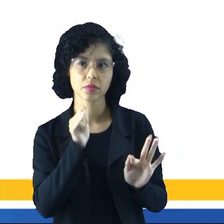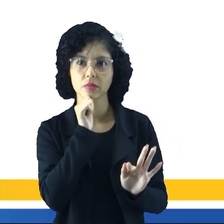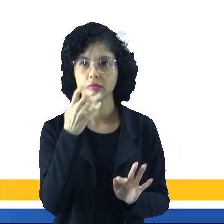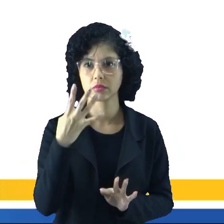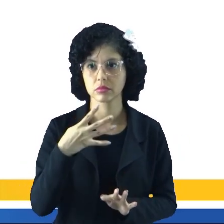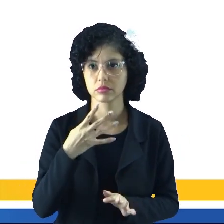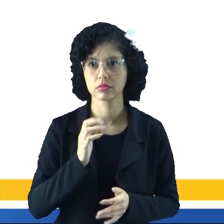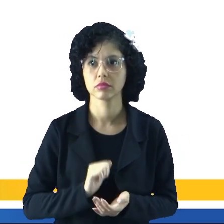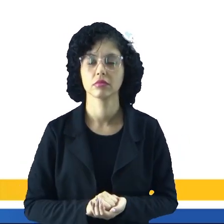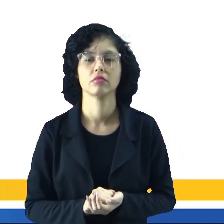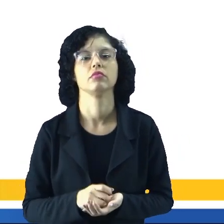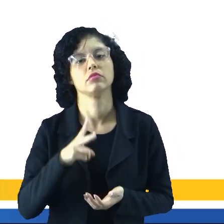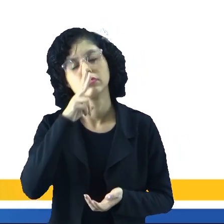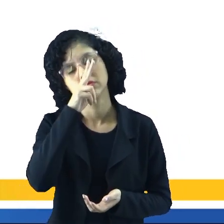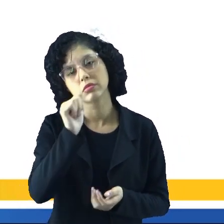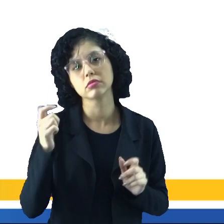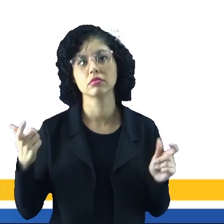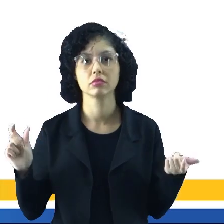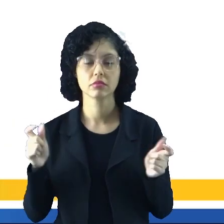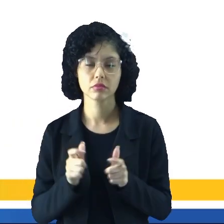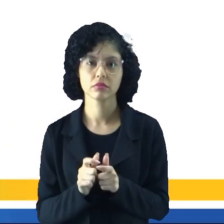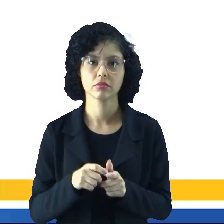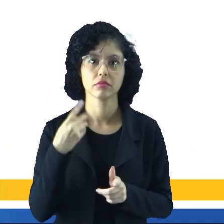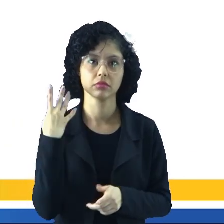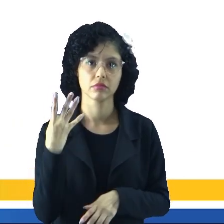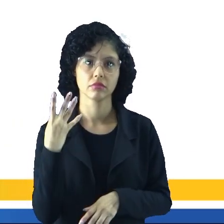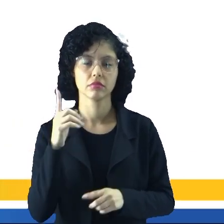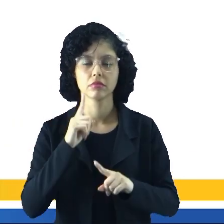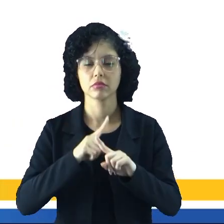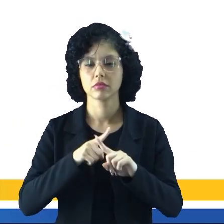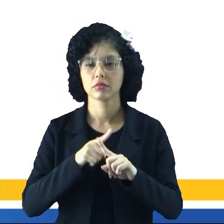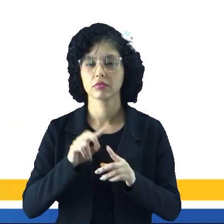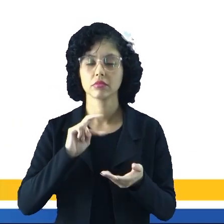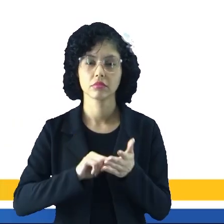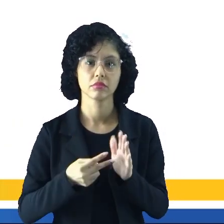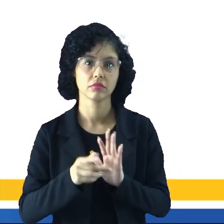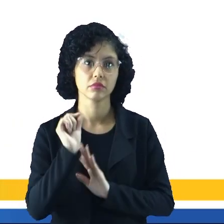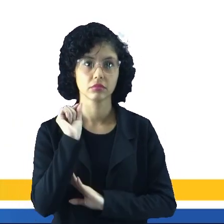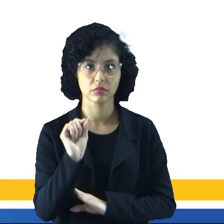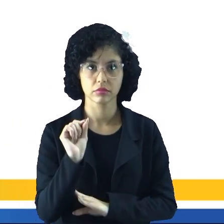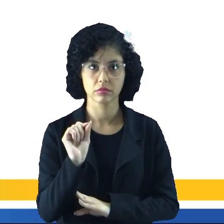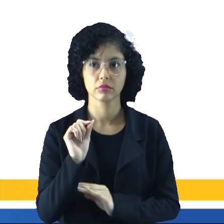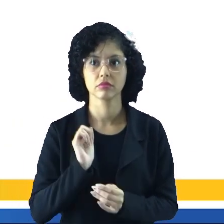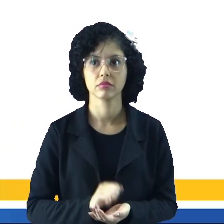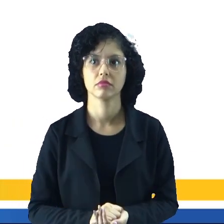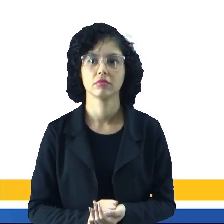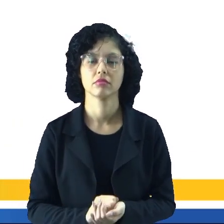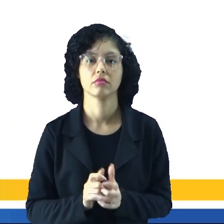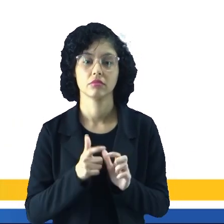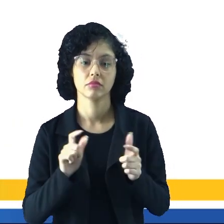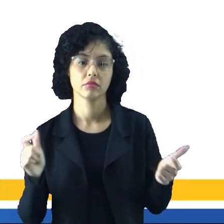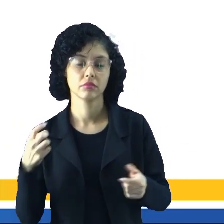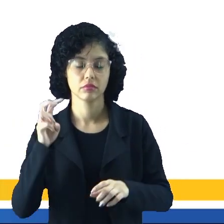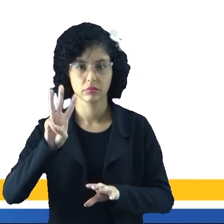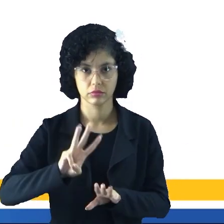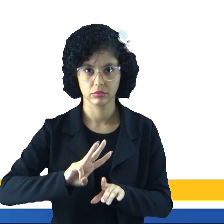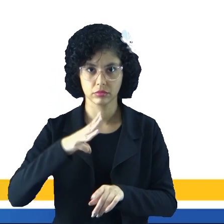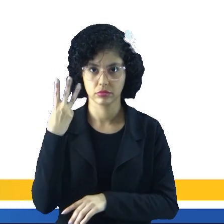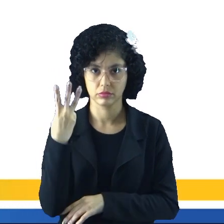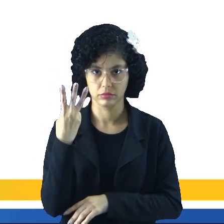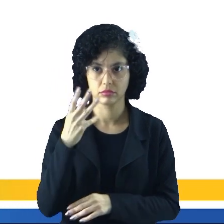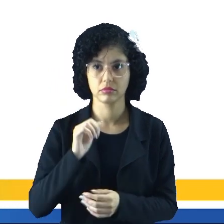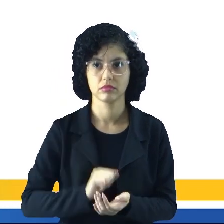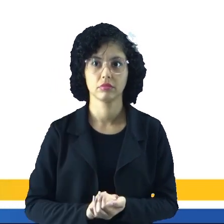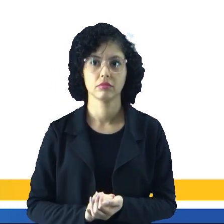dar 4. Então a força vai diminuir 4 vezes. Isso significa dizer então que se você aumenta a distância 3 vezes, a